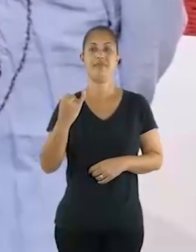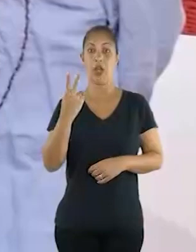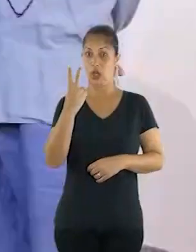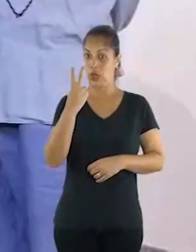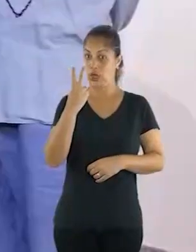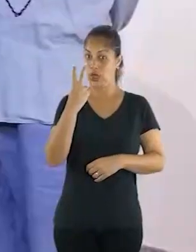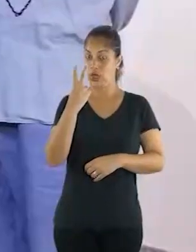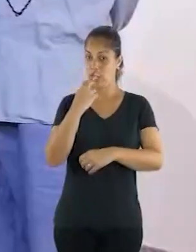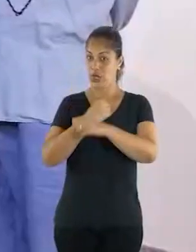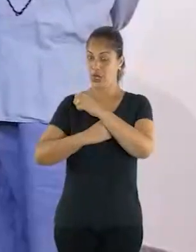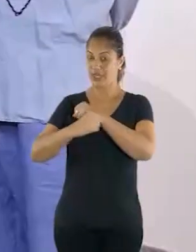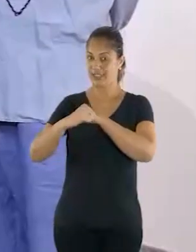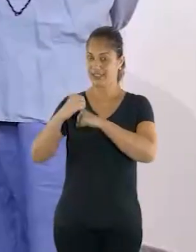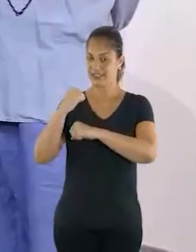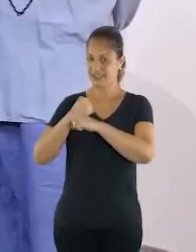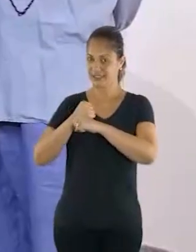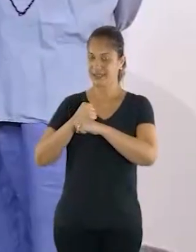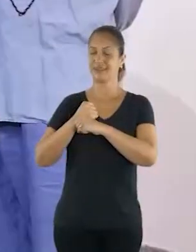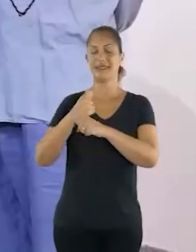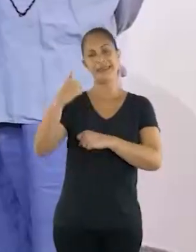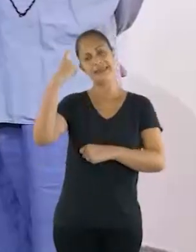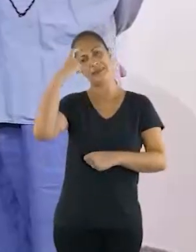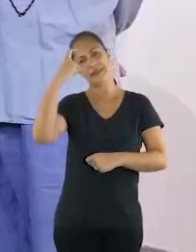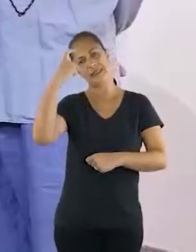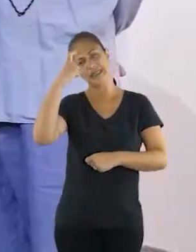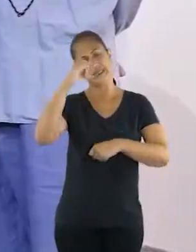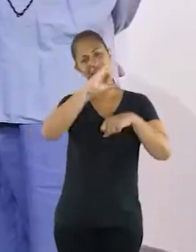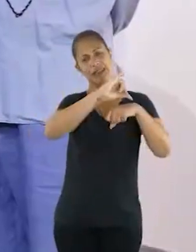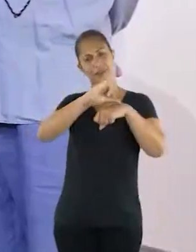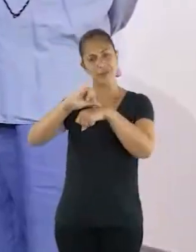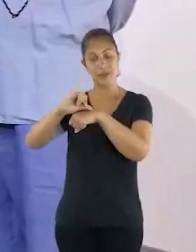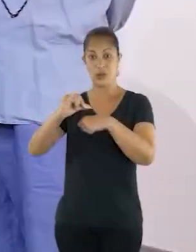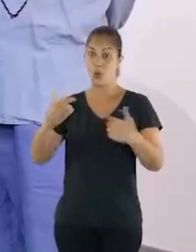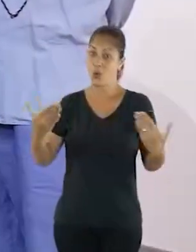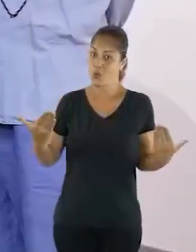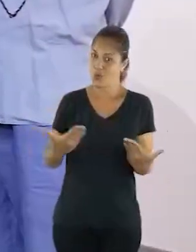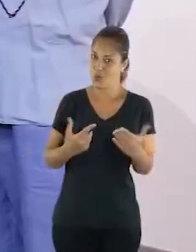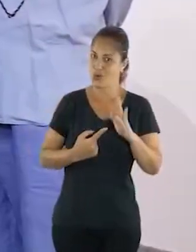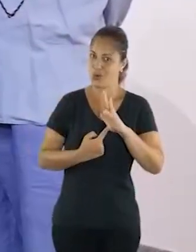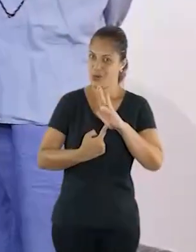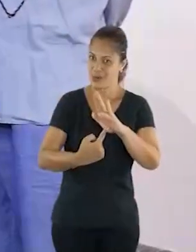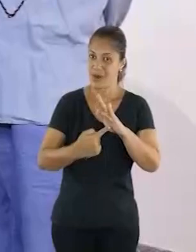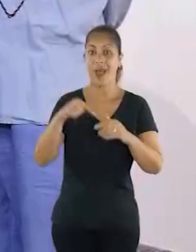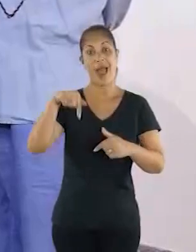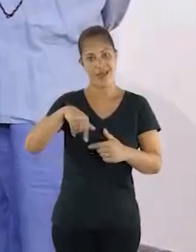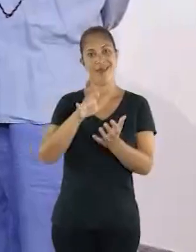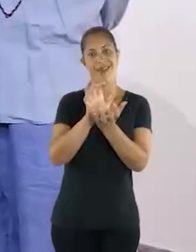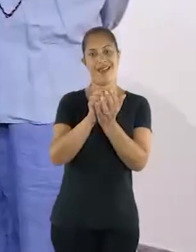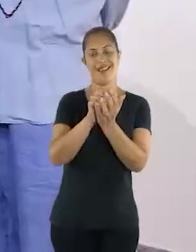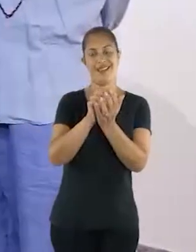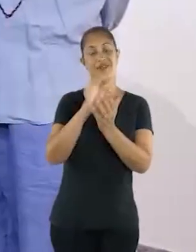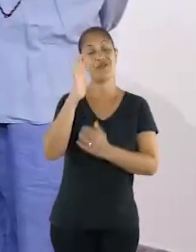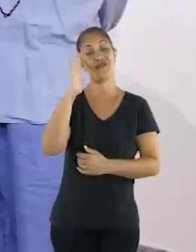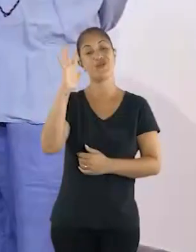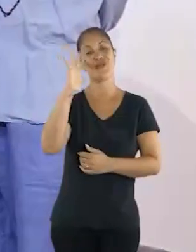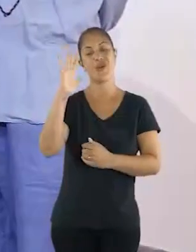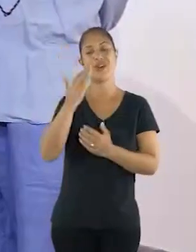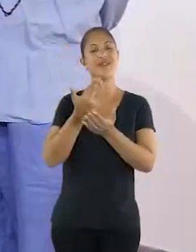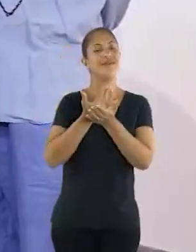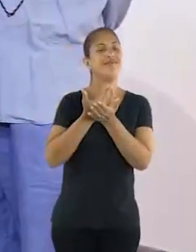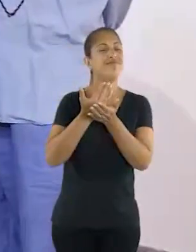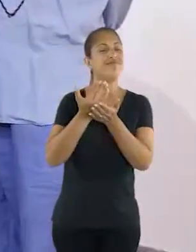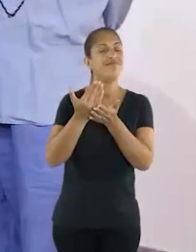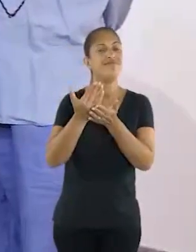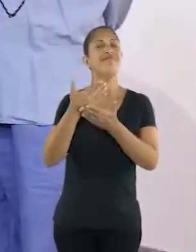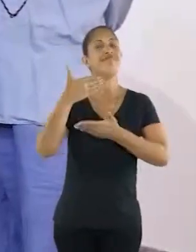2 anos estávamos ali ainda pensando nessa exposição. Hoje ela está aqui no Recife, era um sonho desde o início.